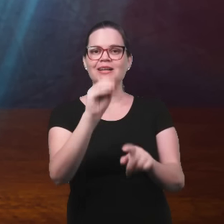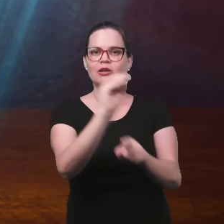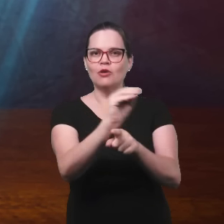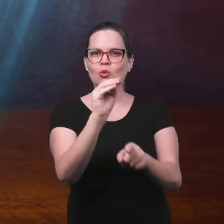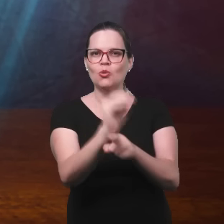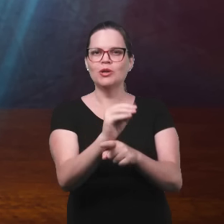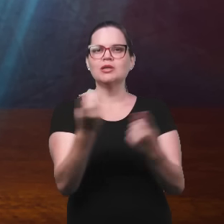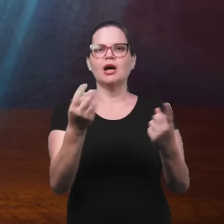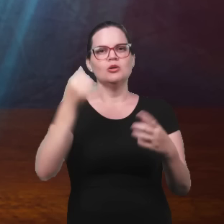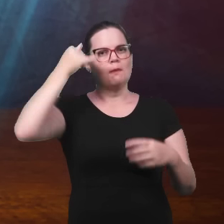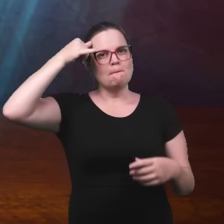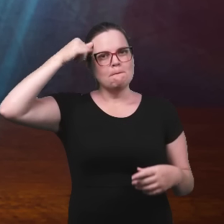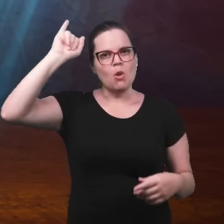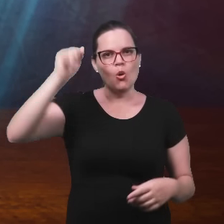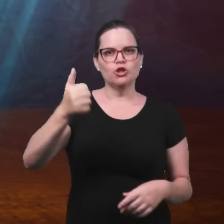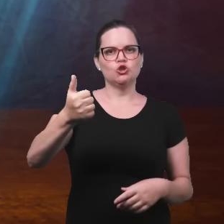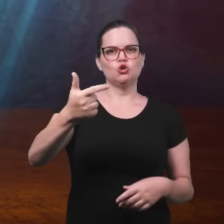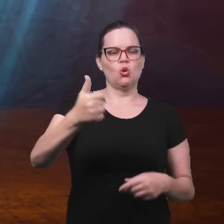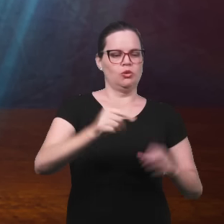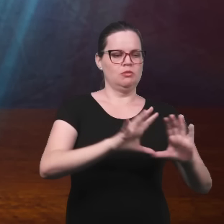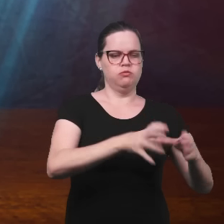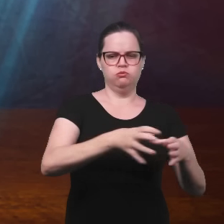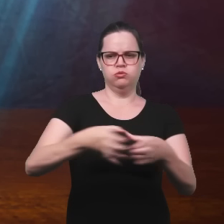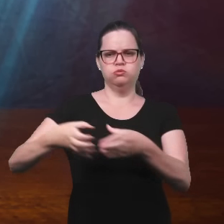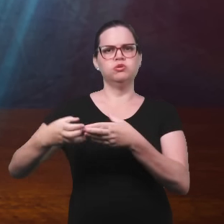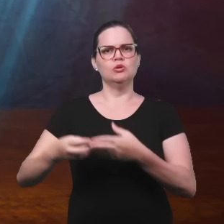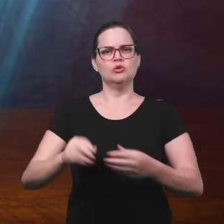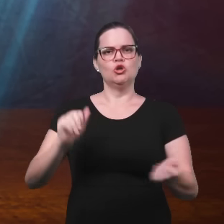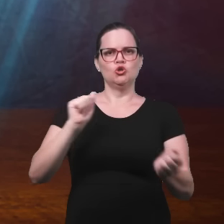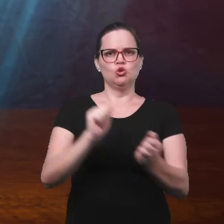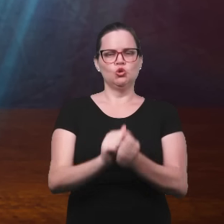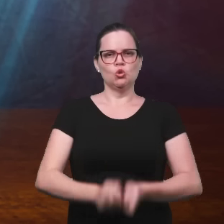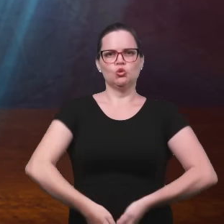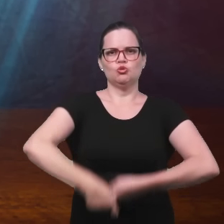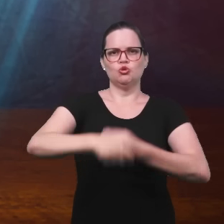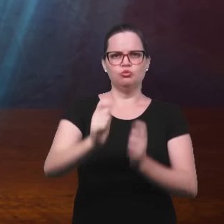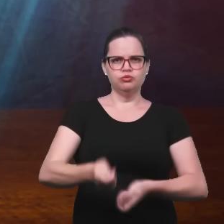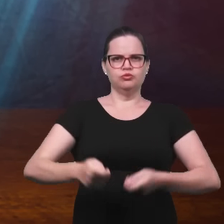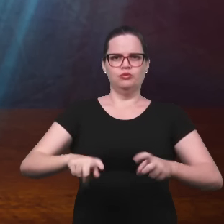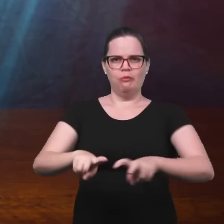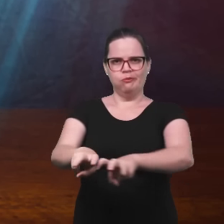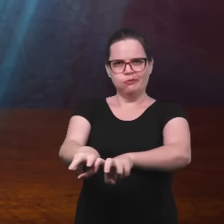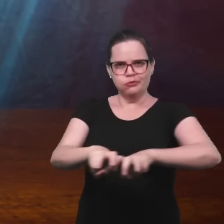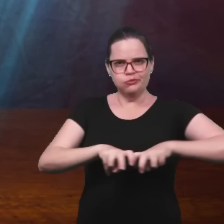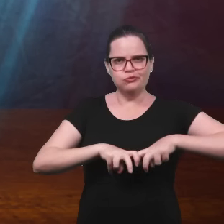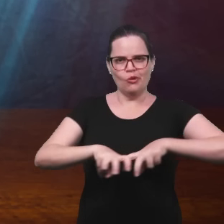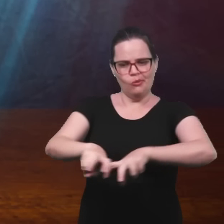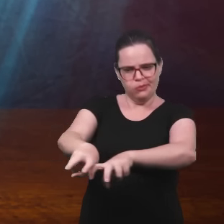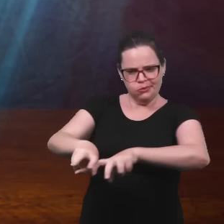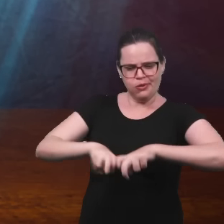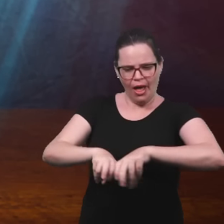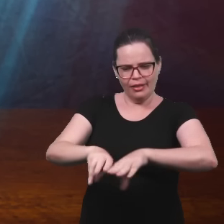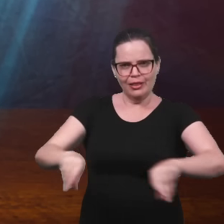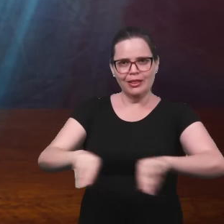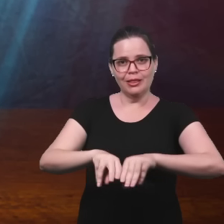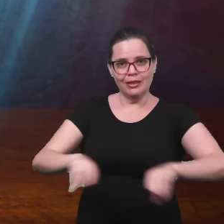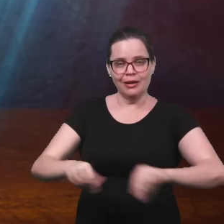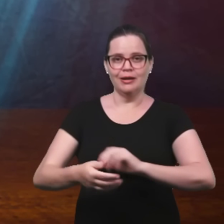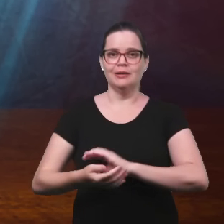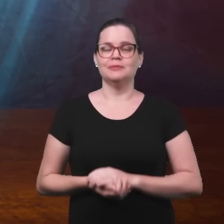12 juntas de bois adiante dele. E ele estava com a 12ª.